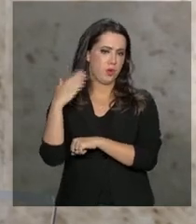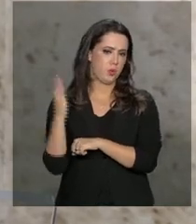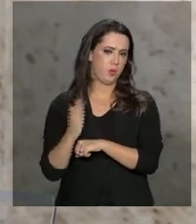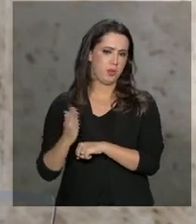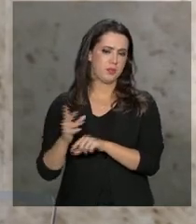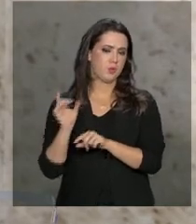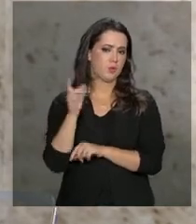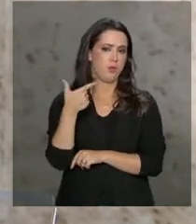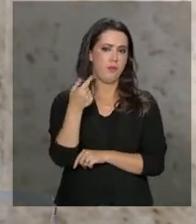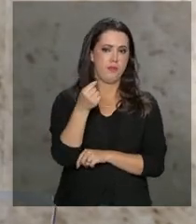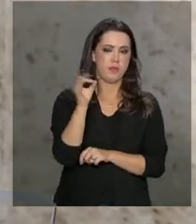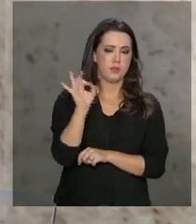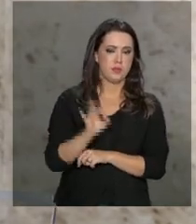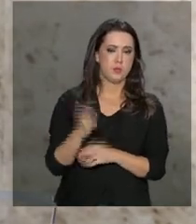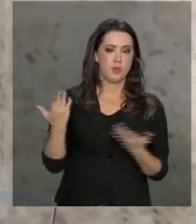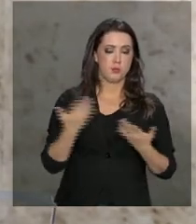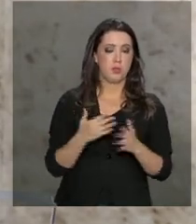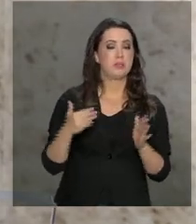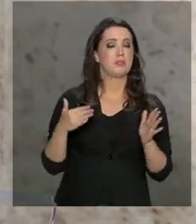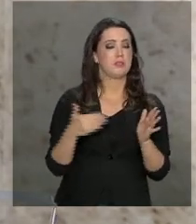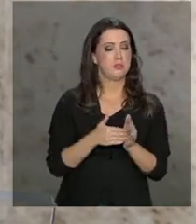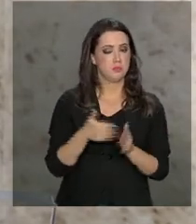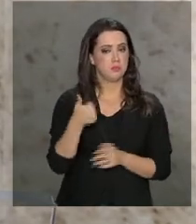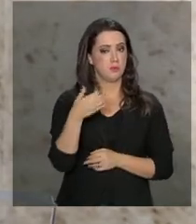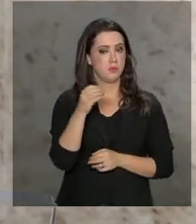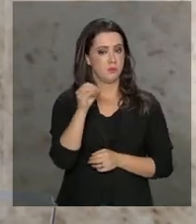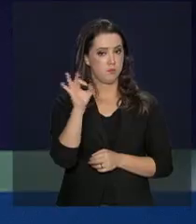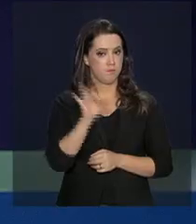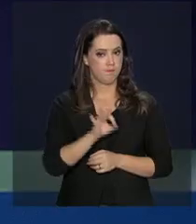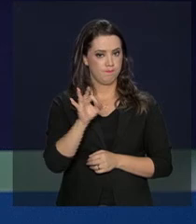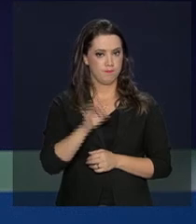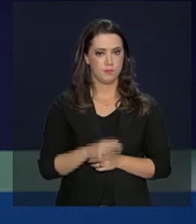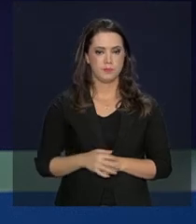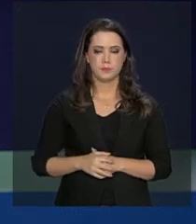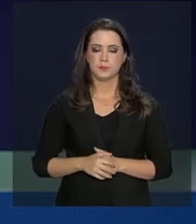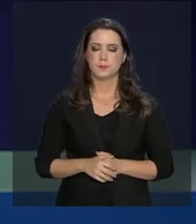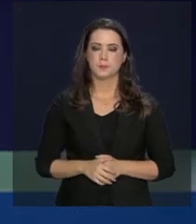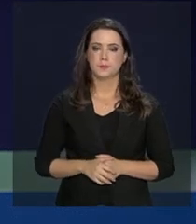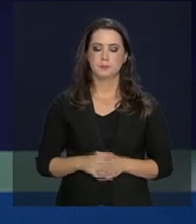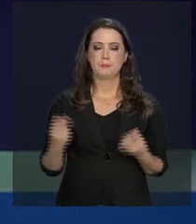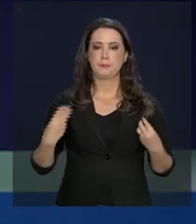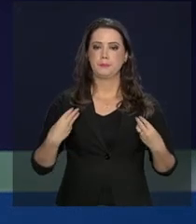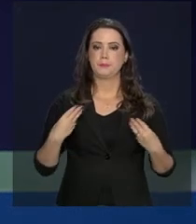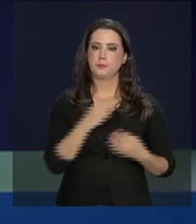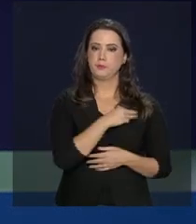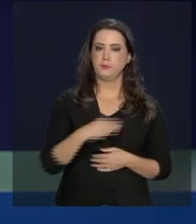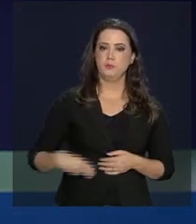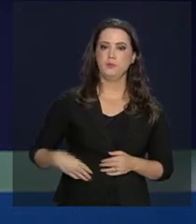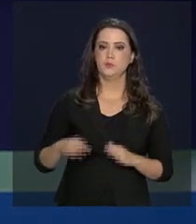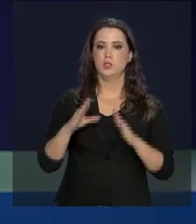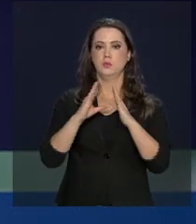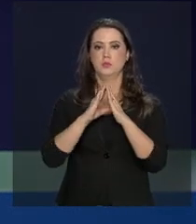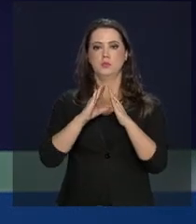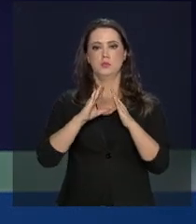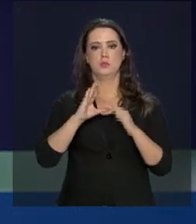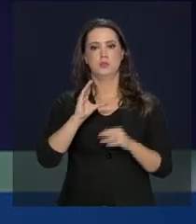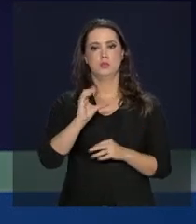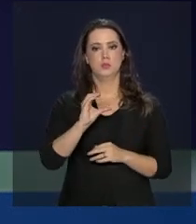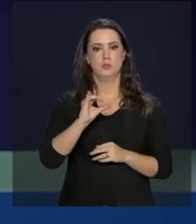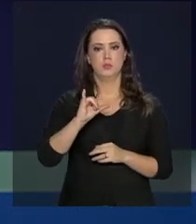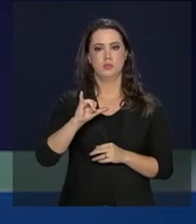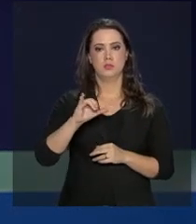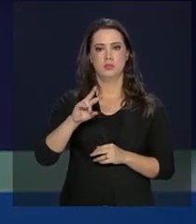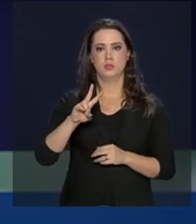agora nós poderemos ter inclusive 100% a ministra da casa civil deve ficar com as vantagens da